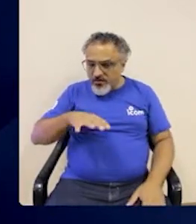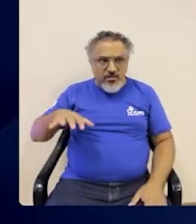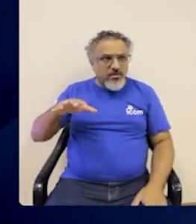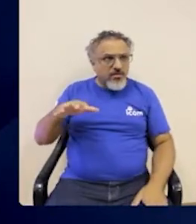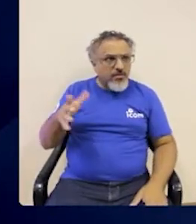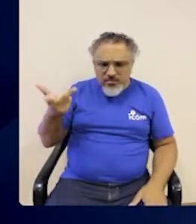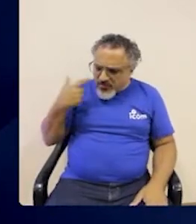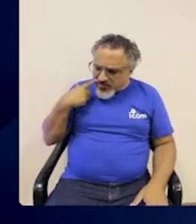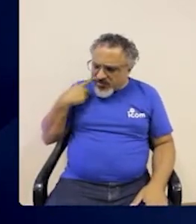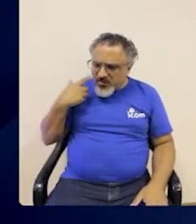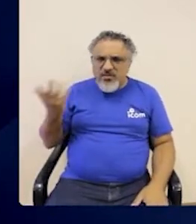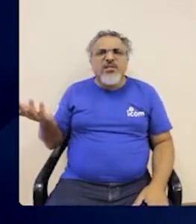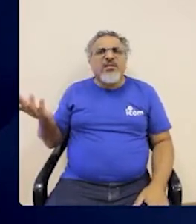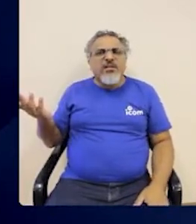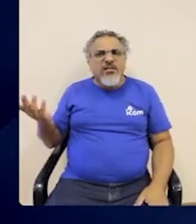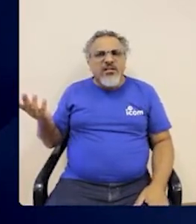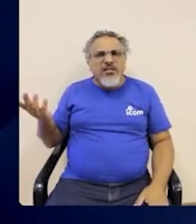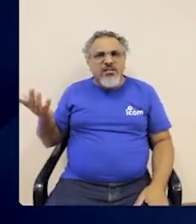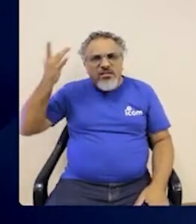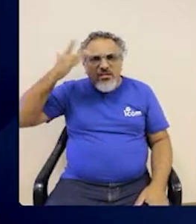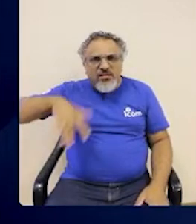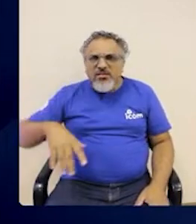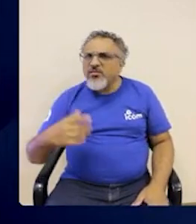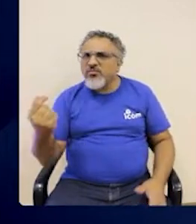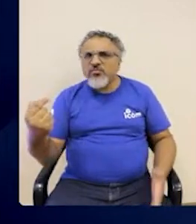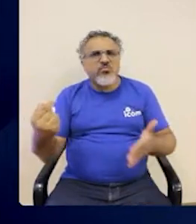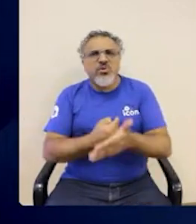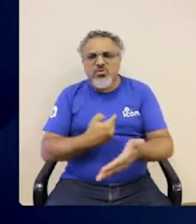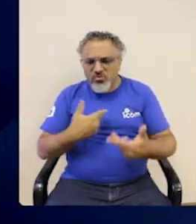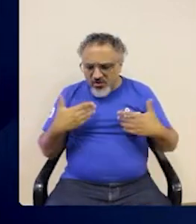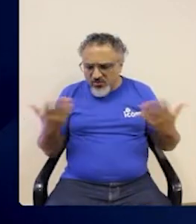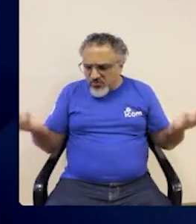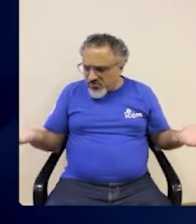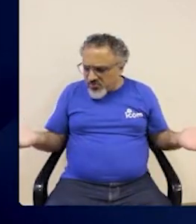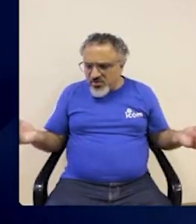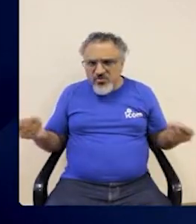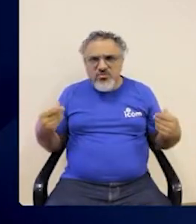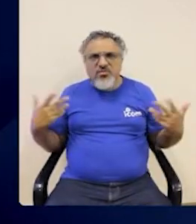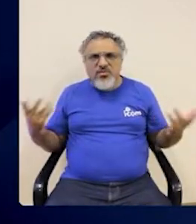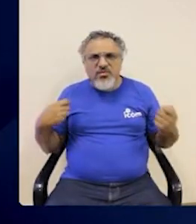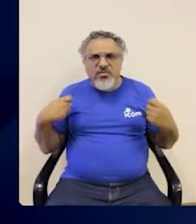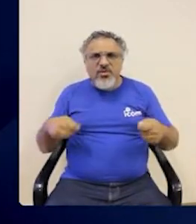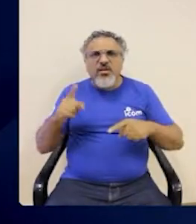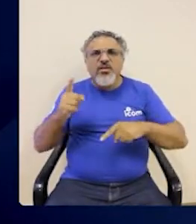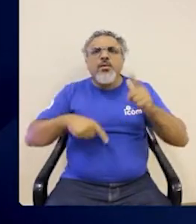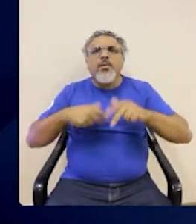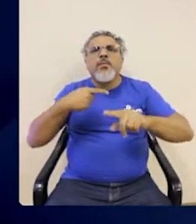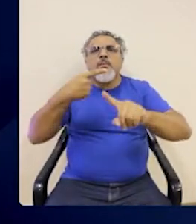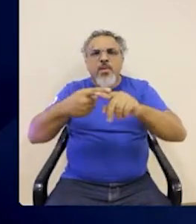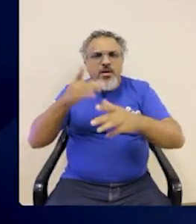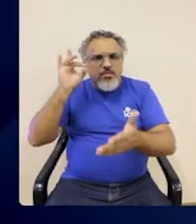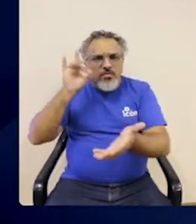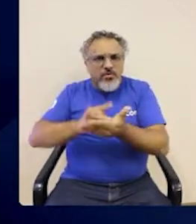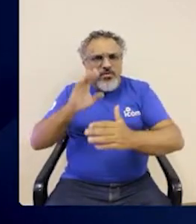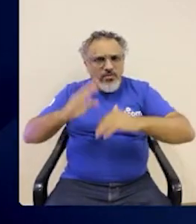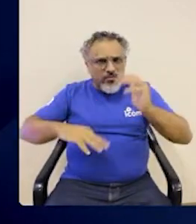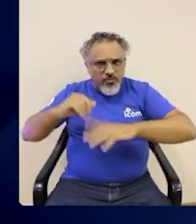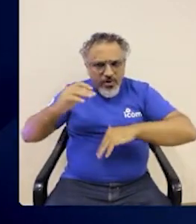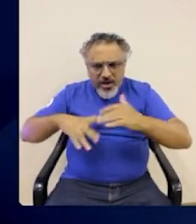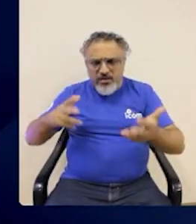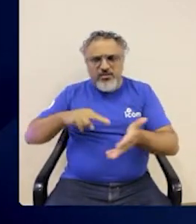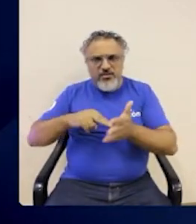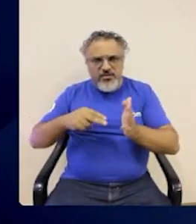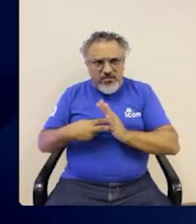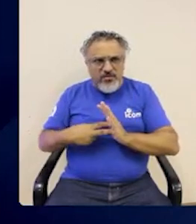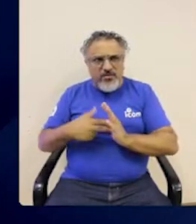até fica questionando, né? A gente não foi consultado sobre isso, a gente precisa de tanto material para efetivar uma prática que seja